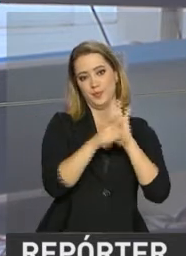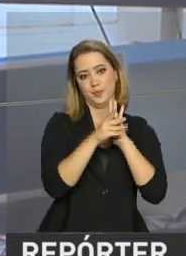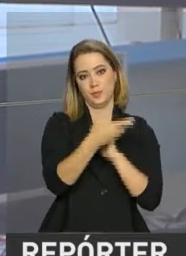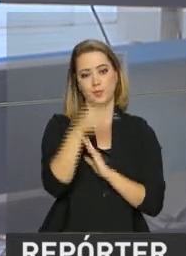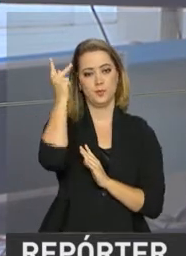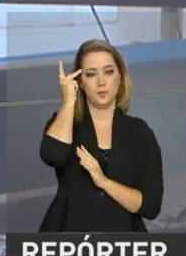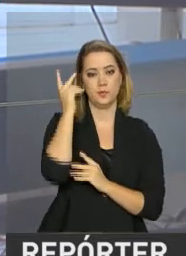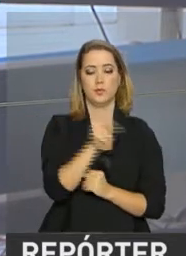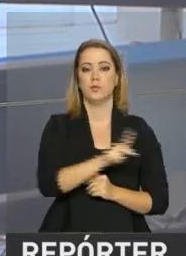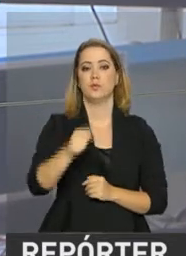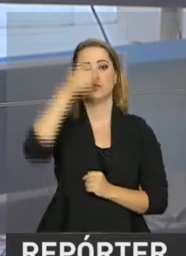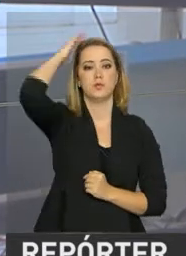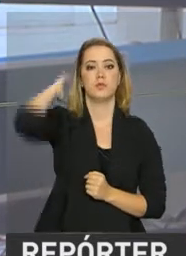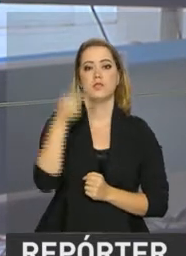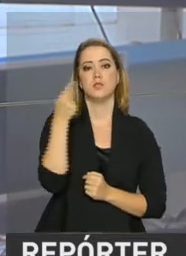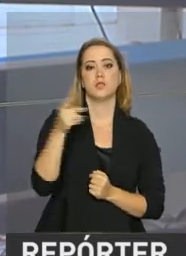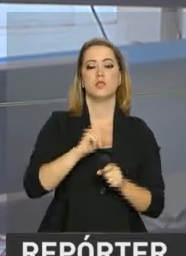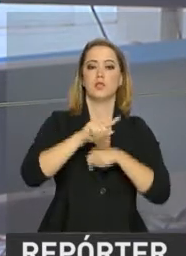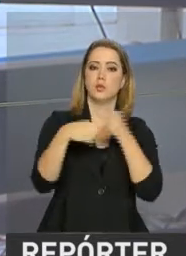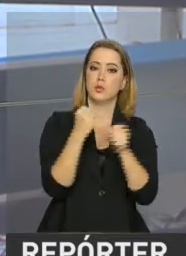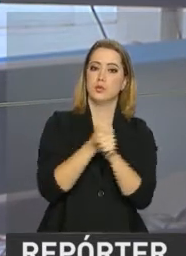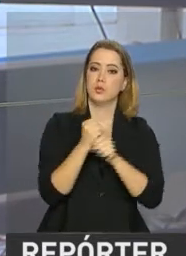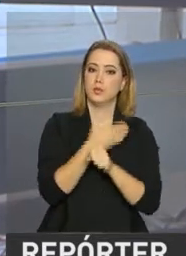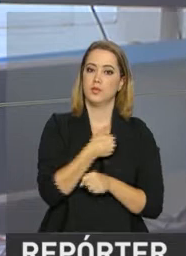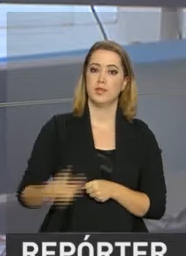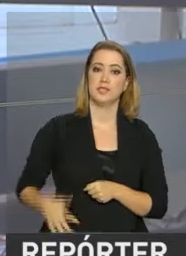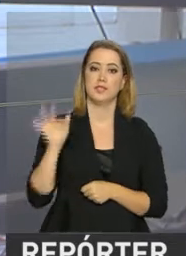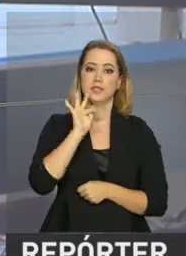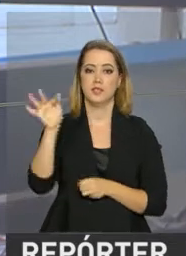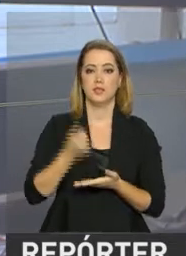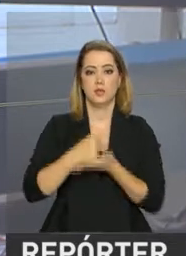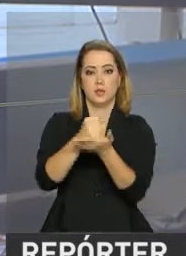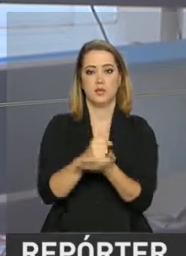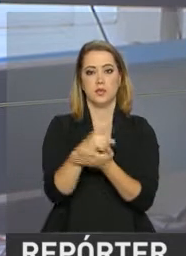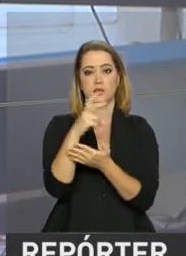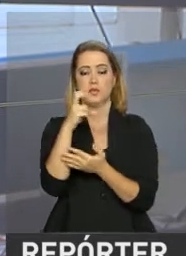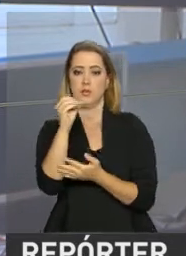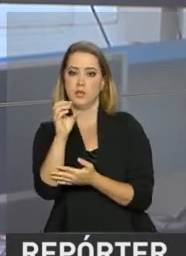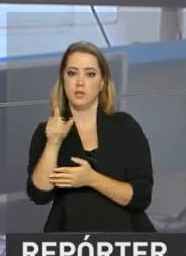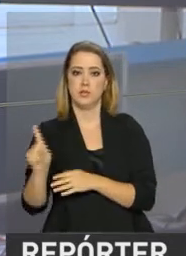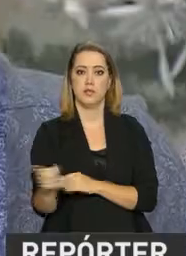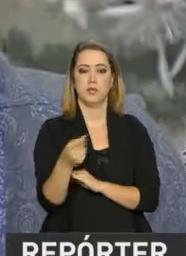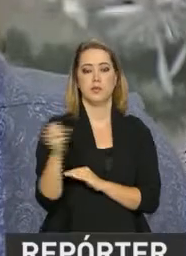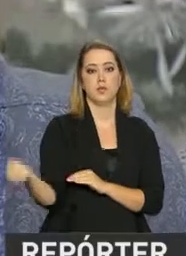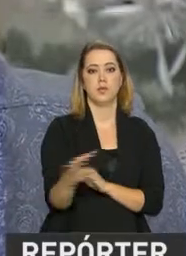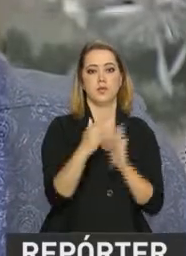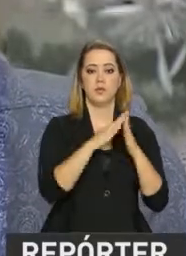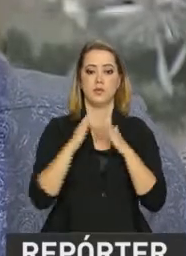presidente michel temer disse que no ano que vem o governo federal vai entregar pelo programa 500 mil novas casas